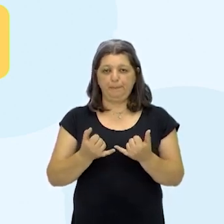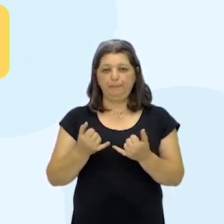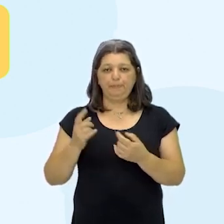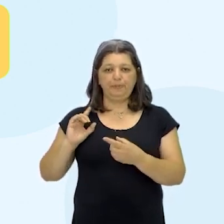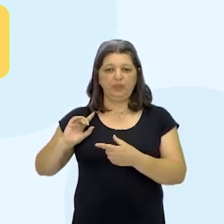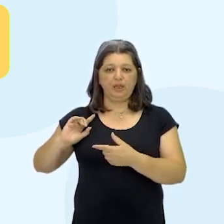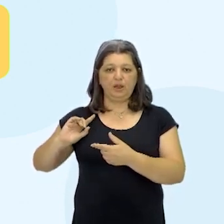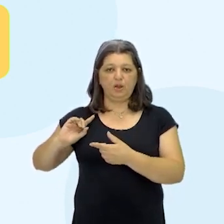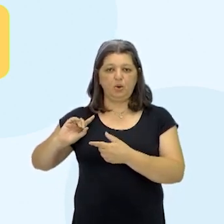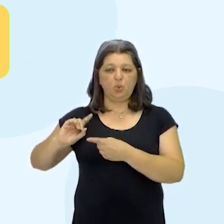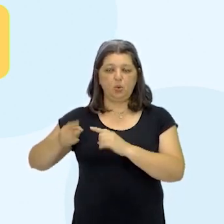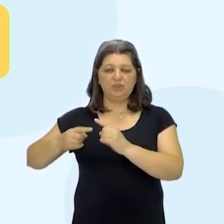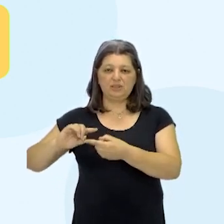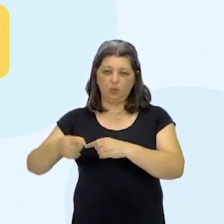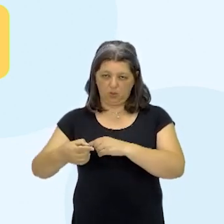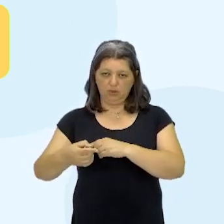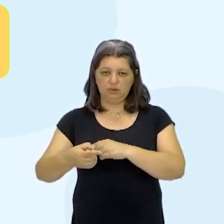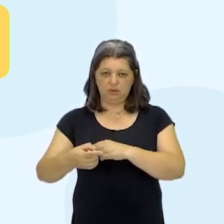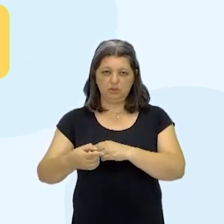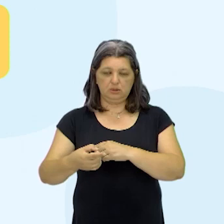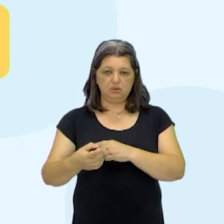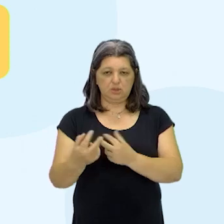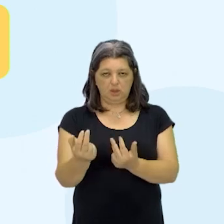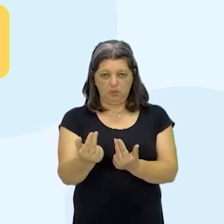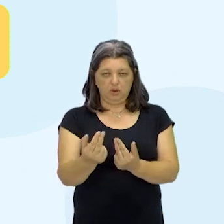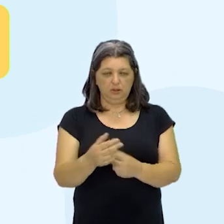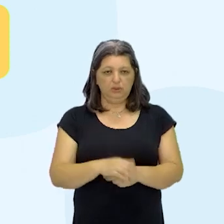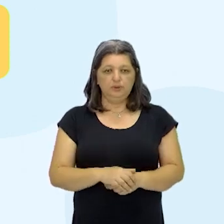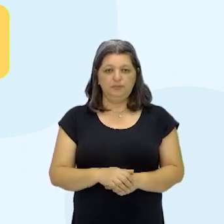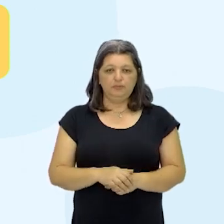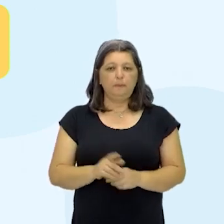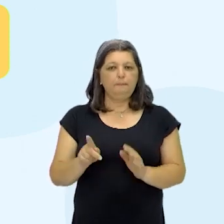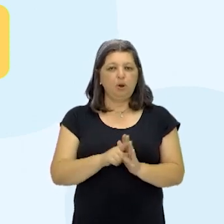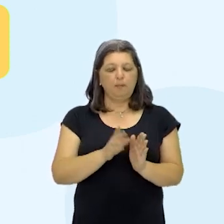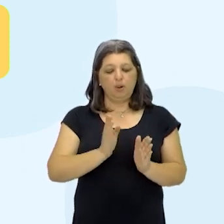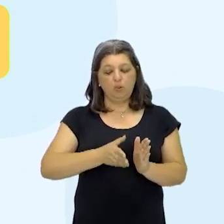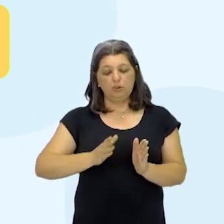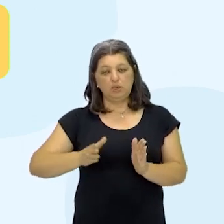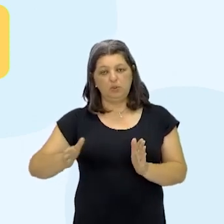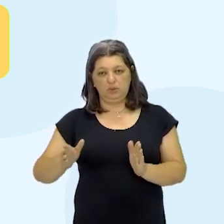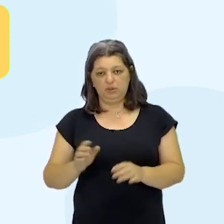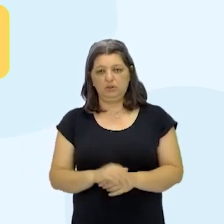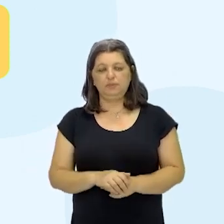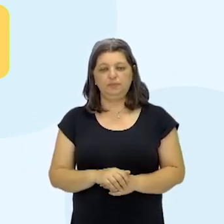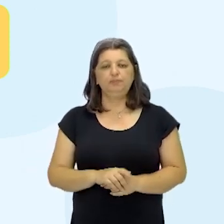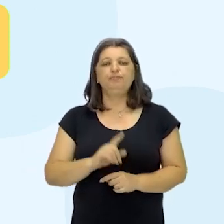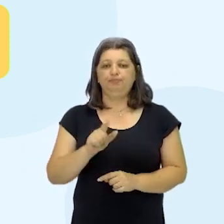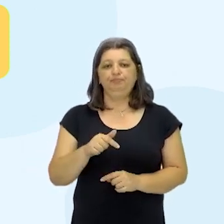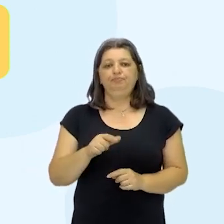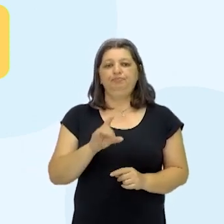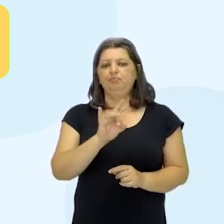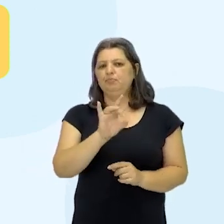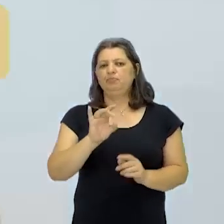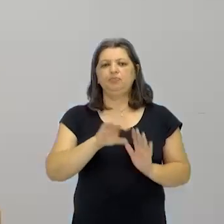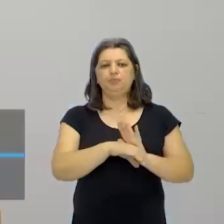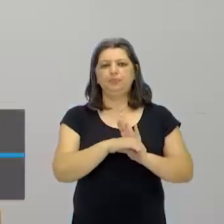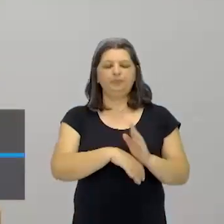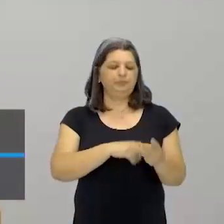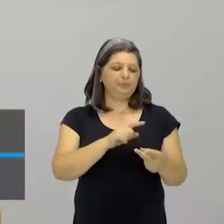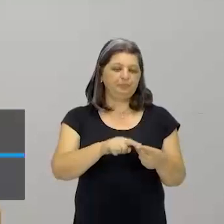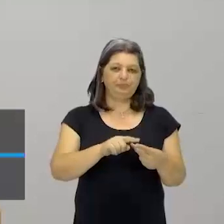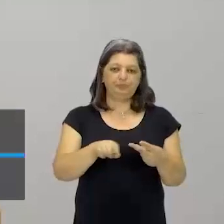Consequências semelhantes. Ok? Então, hoje a gente vai fazer uma retomada de cada um desses conceitos, né? O que é